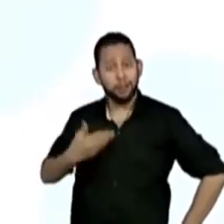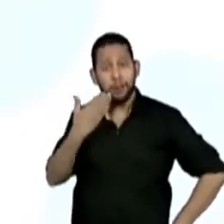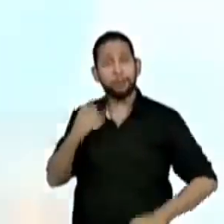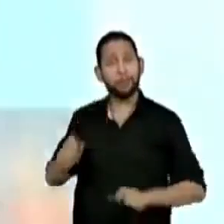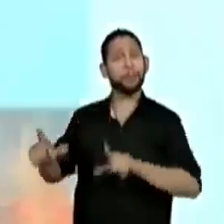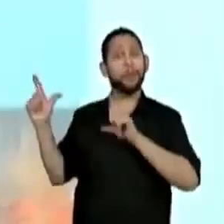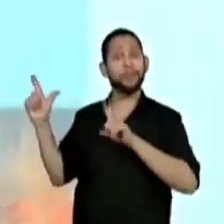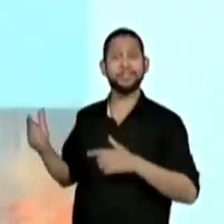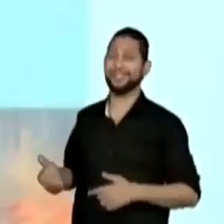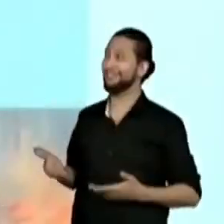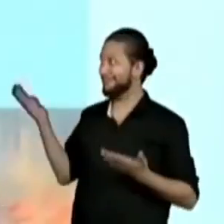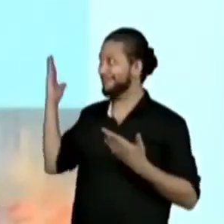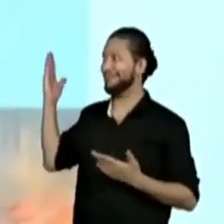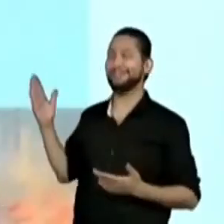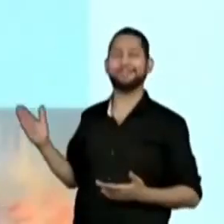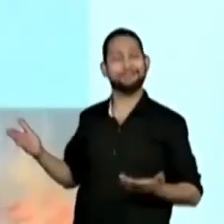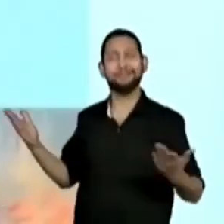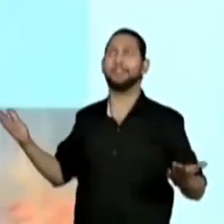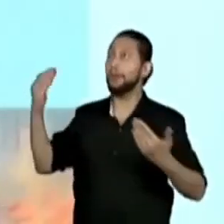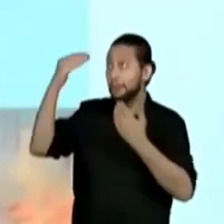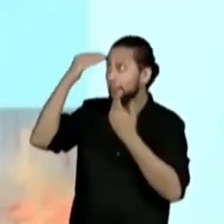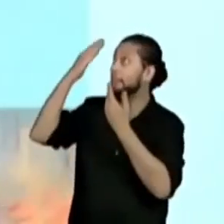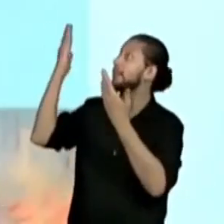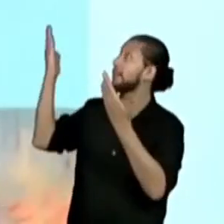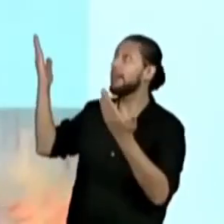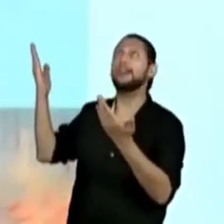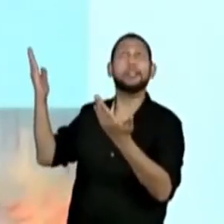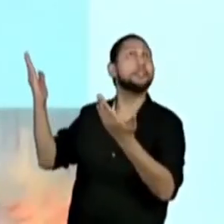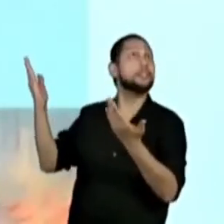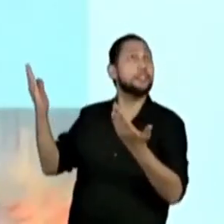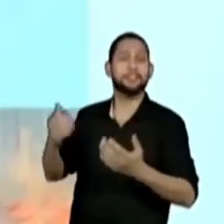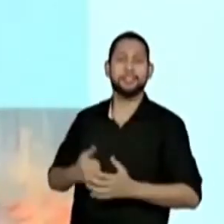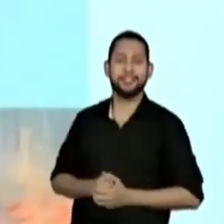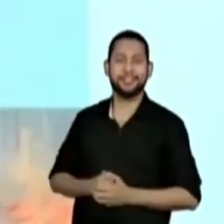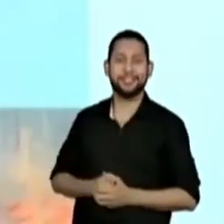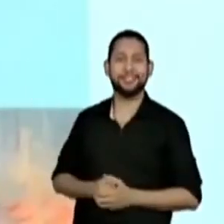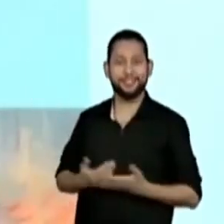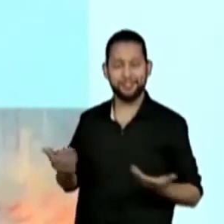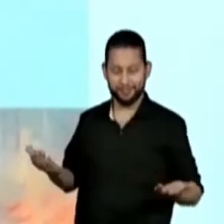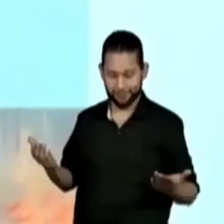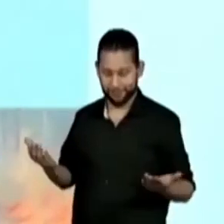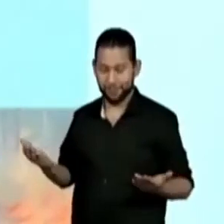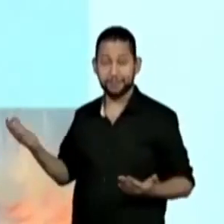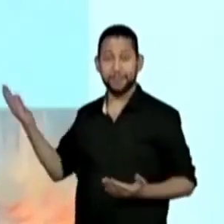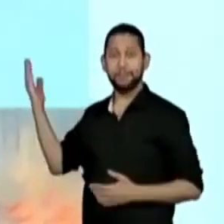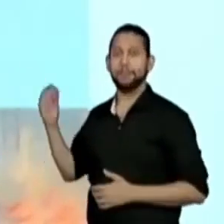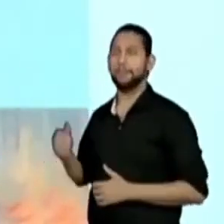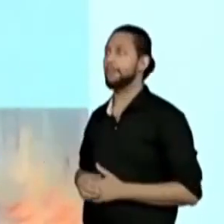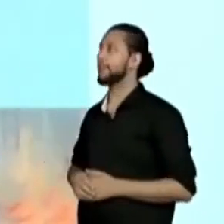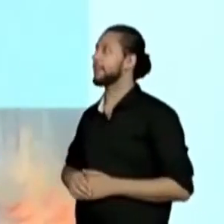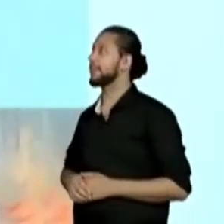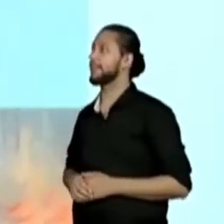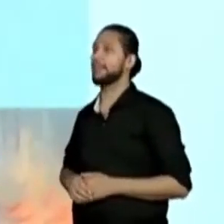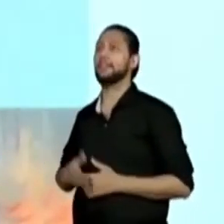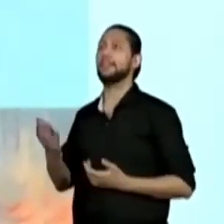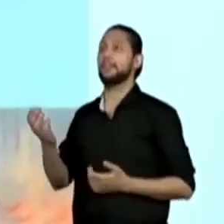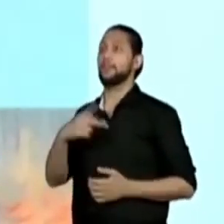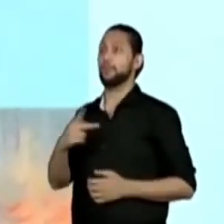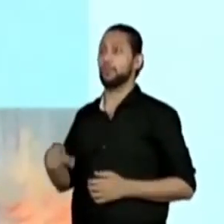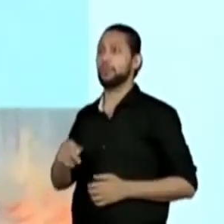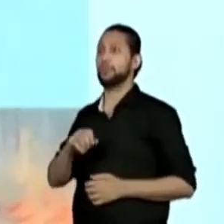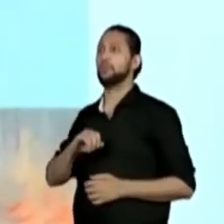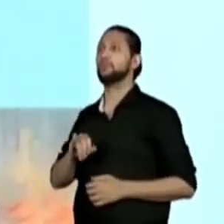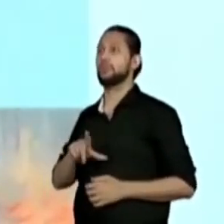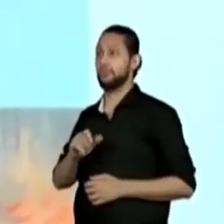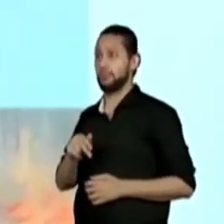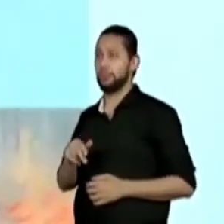agora ele resolveu que não Ah muito obrigada tá oráculo vamos lá professora Juliana ó